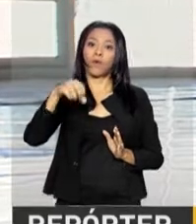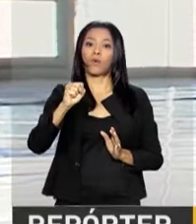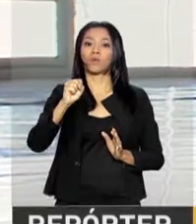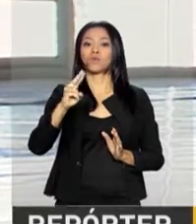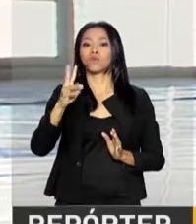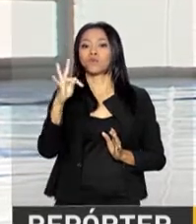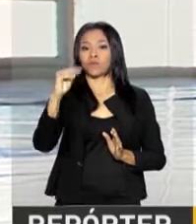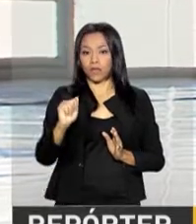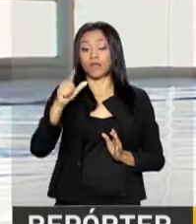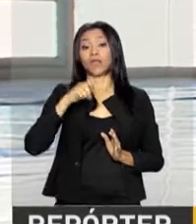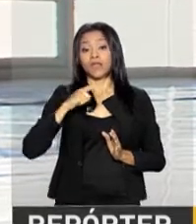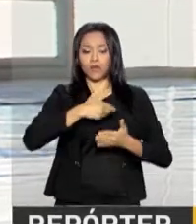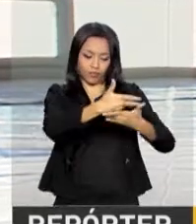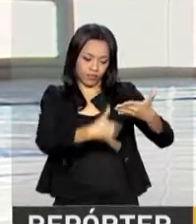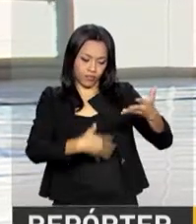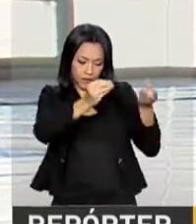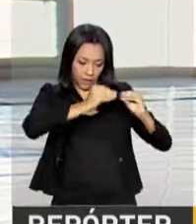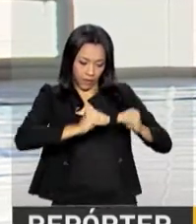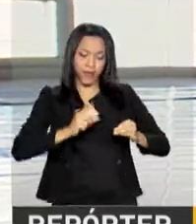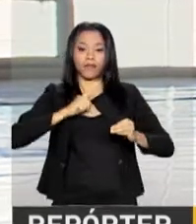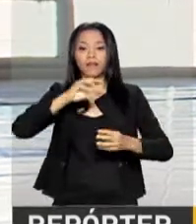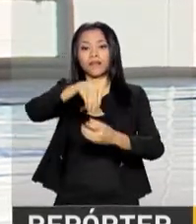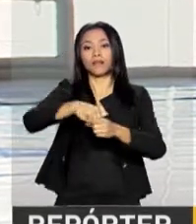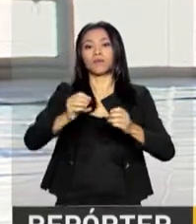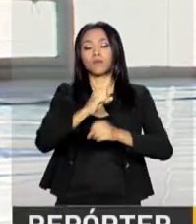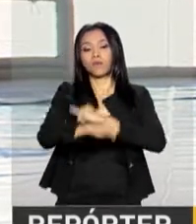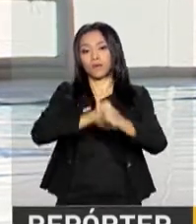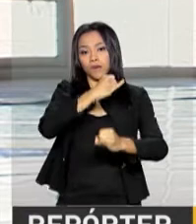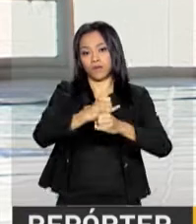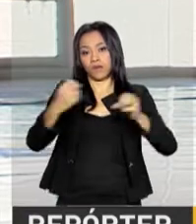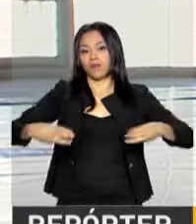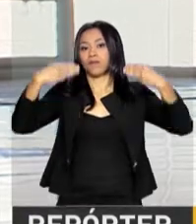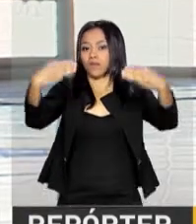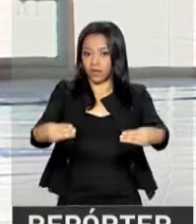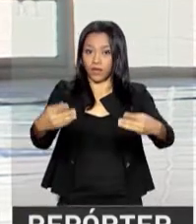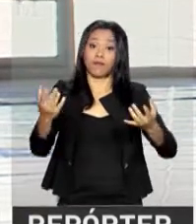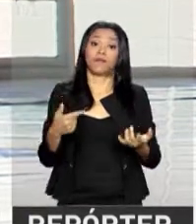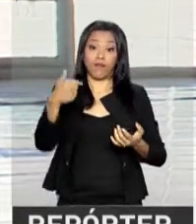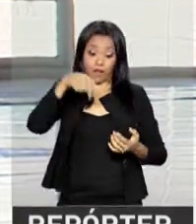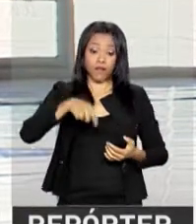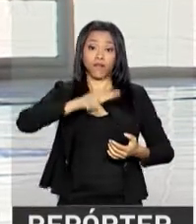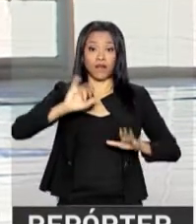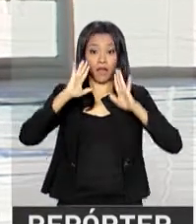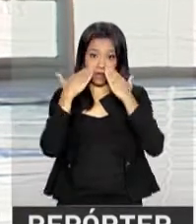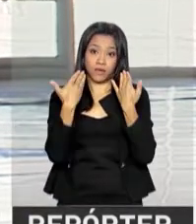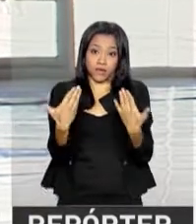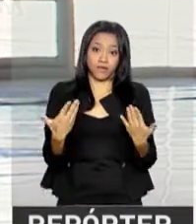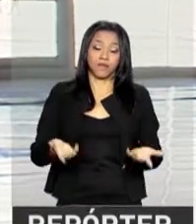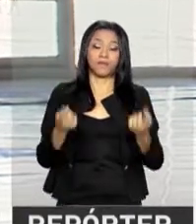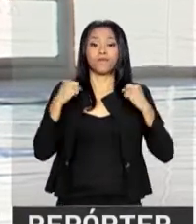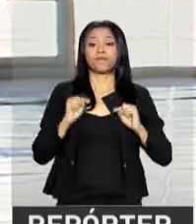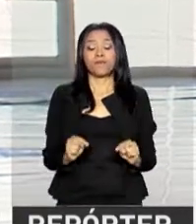das cidades esse evento será às 11 horas da manhã e terá transmissão ao vivo aqui da tv nbr e o